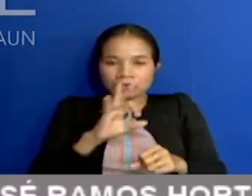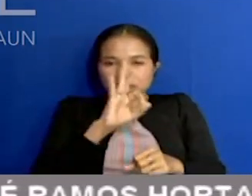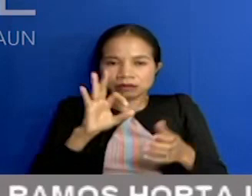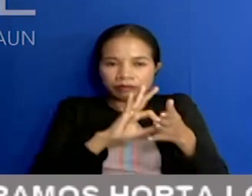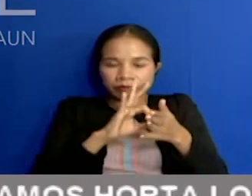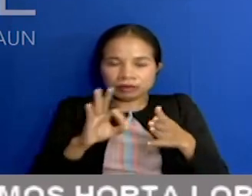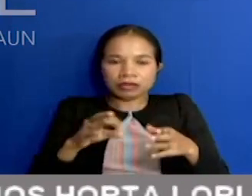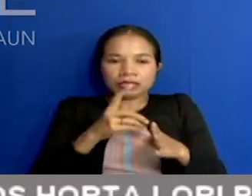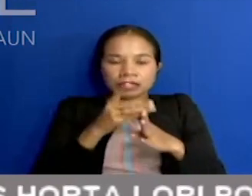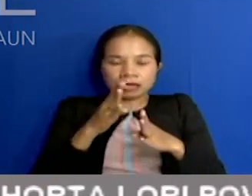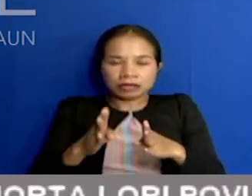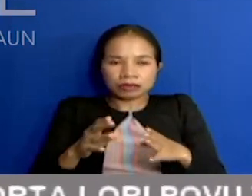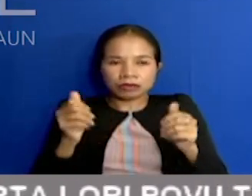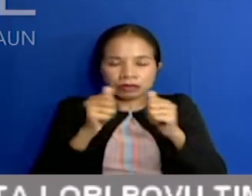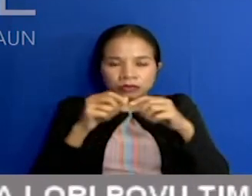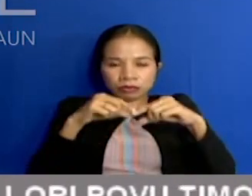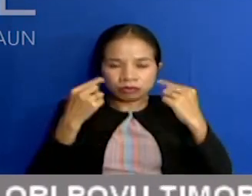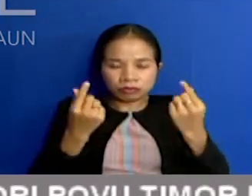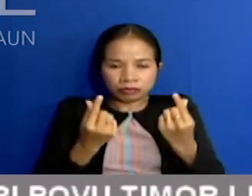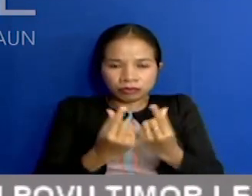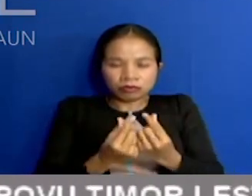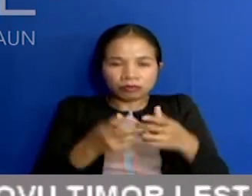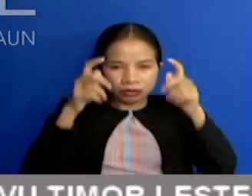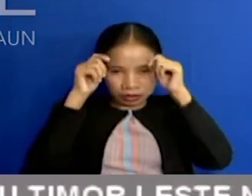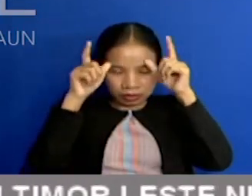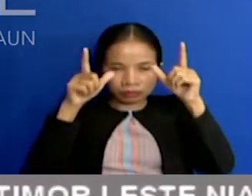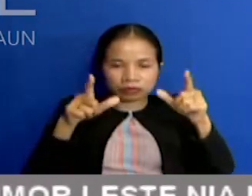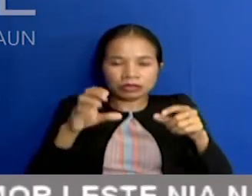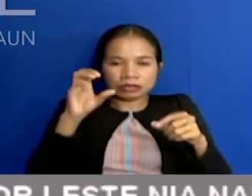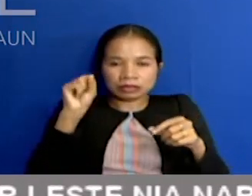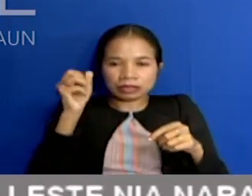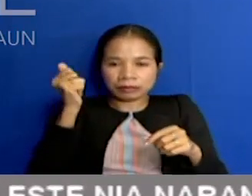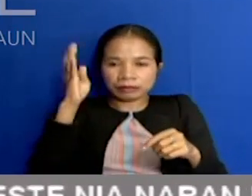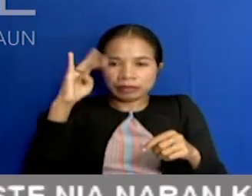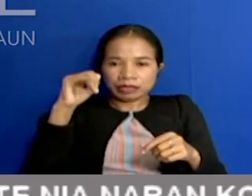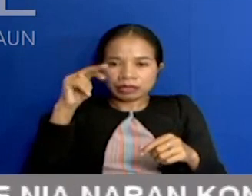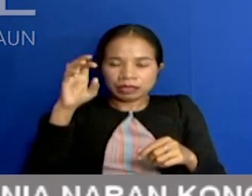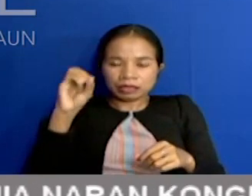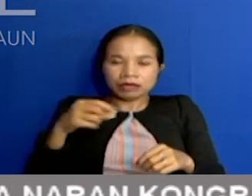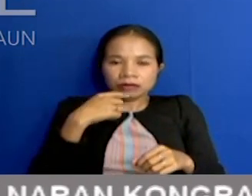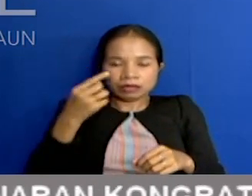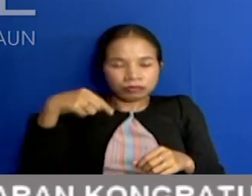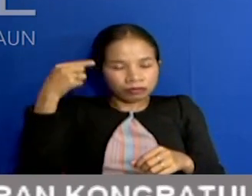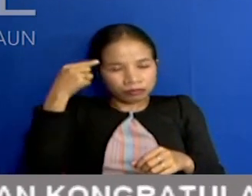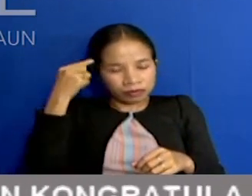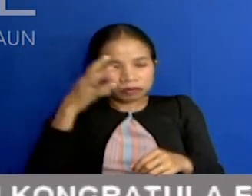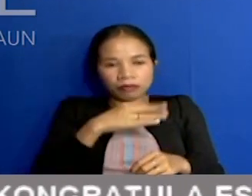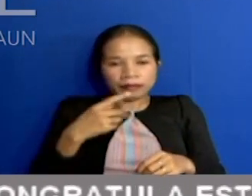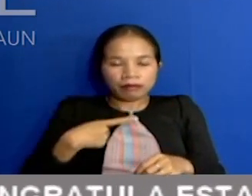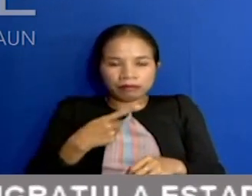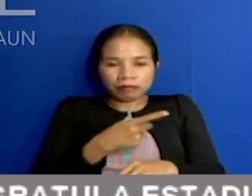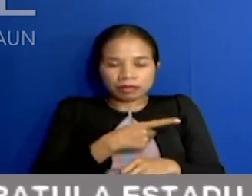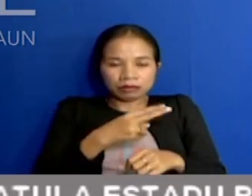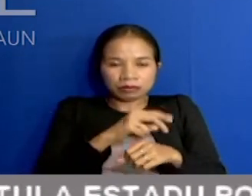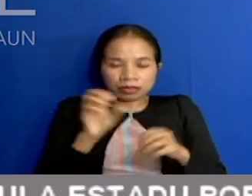né, coordenador Core Grupo Transparency Timor-Leste, Sabino Fito, atetem durante o governo no Parlamento Nacional,